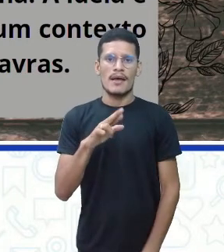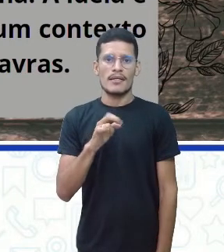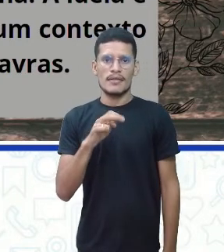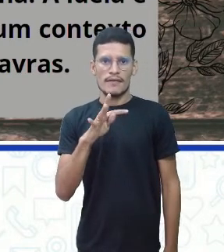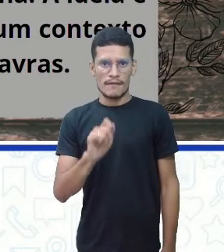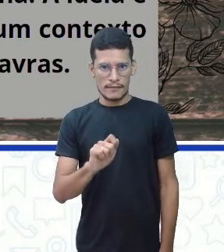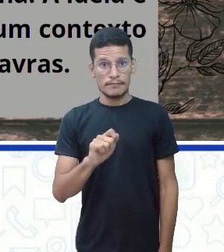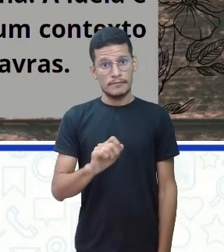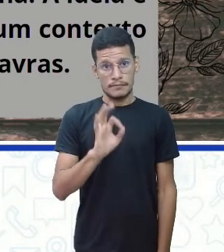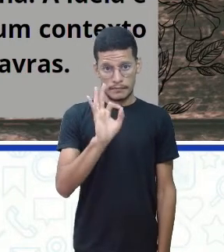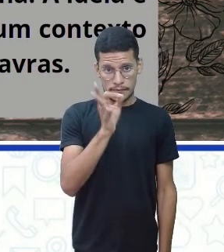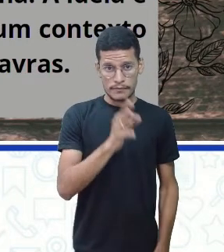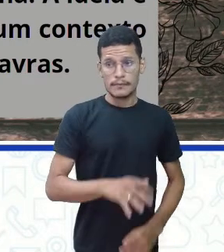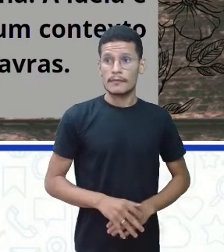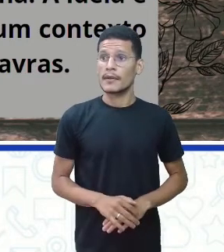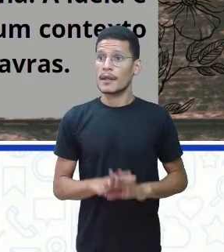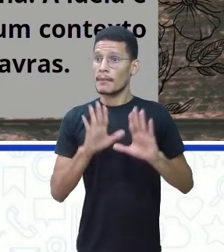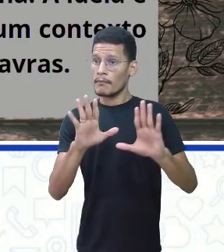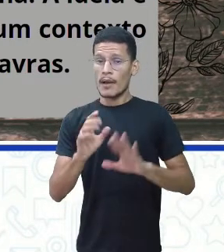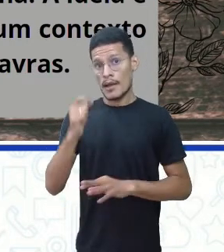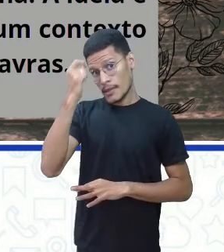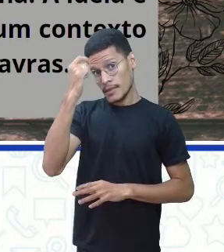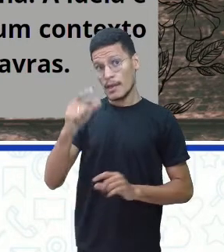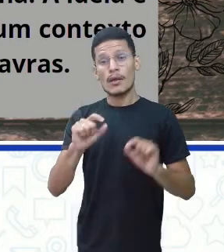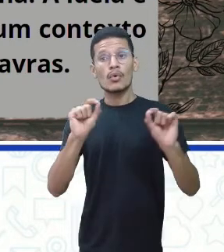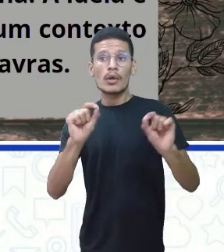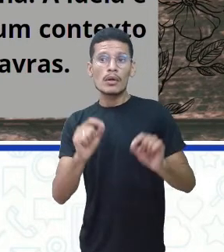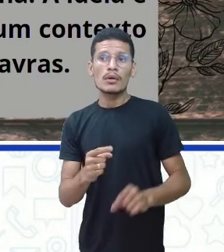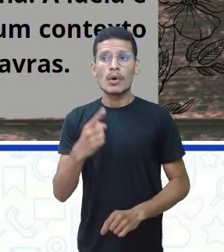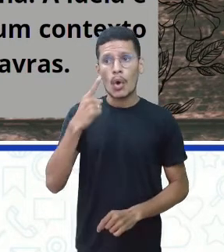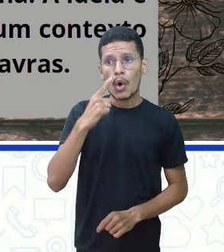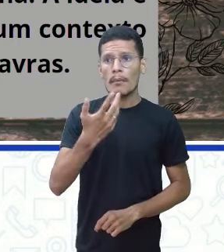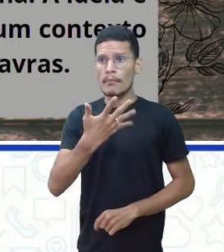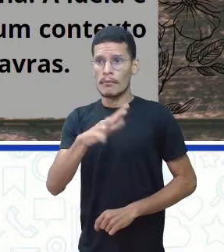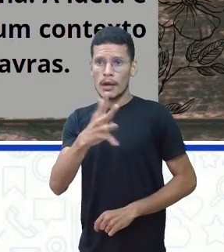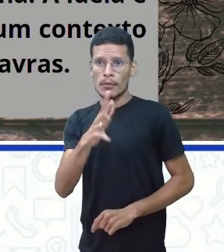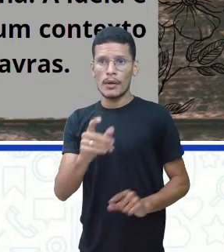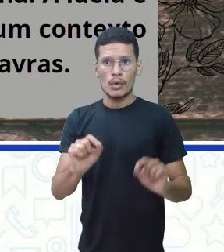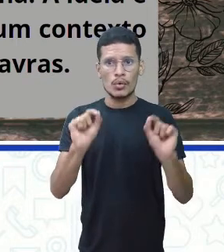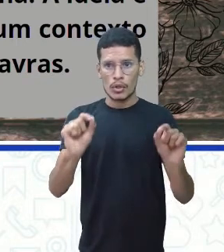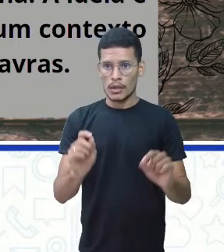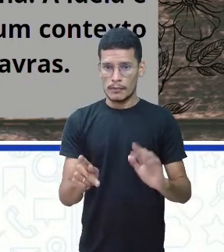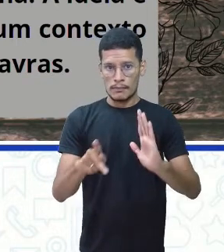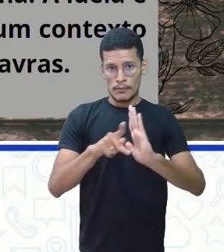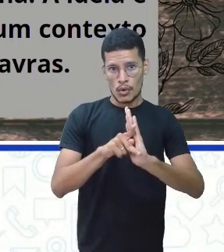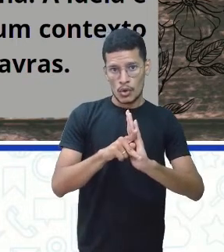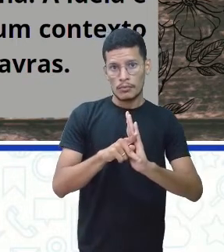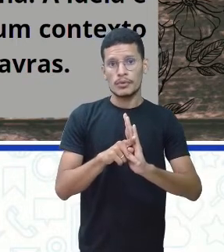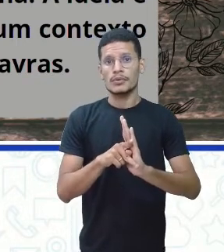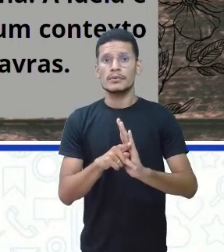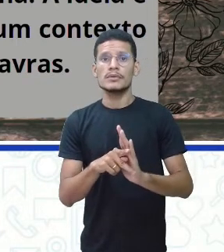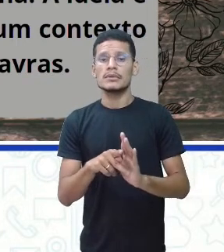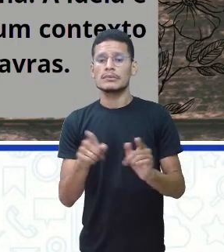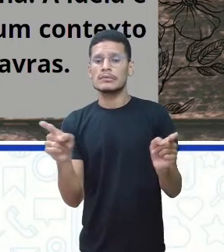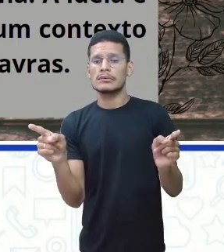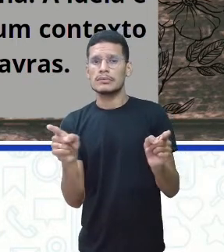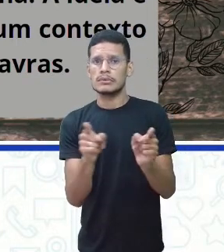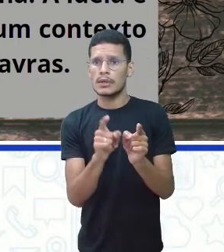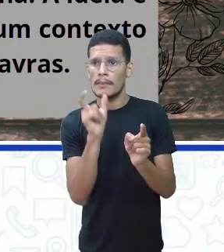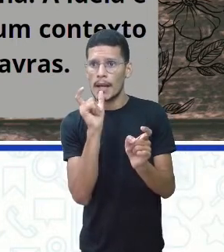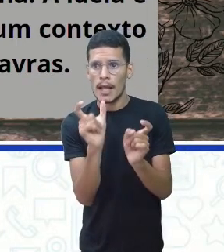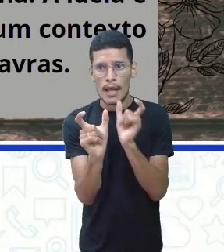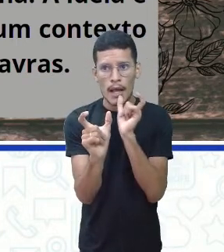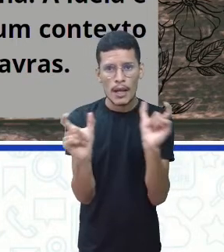A ideia é que, no mínimo, é que, no mínimo de palavras possíveis,